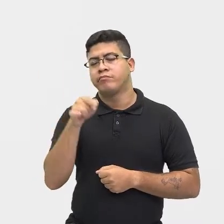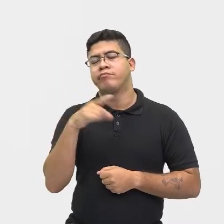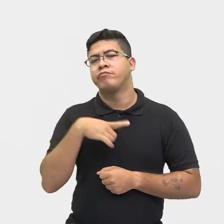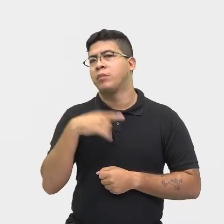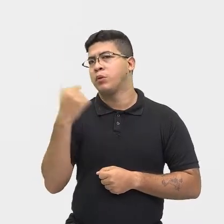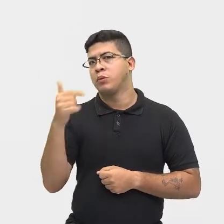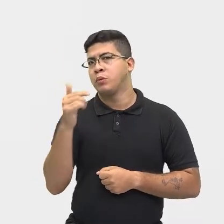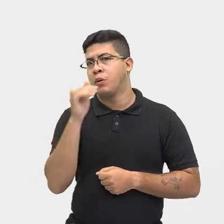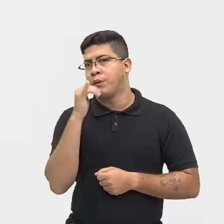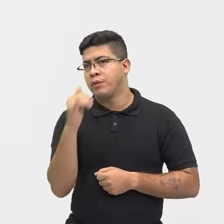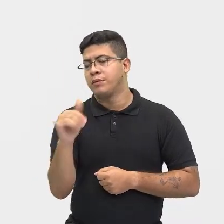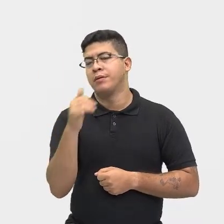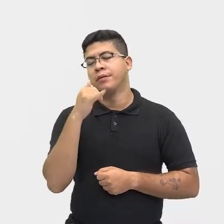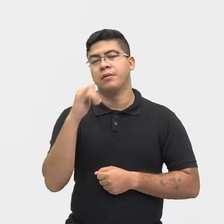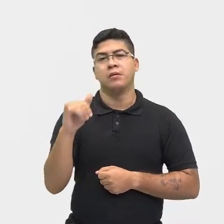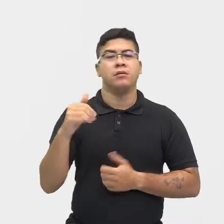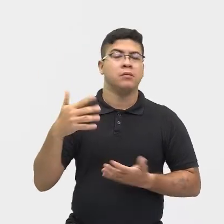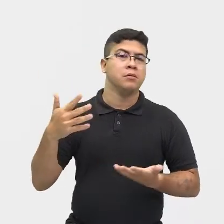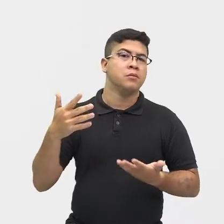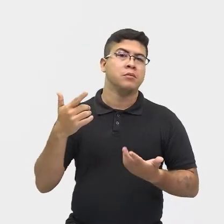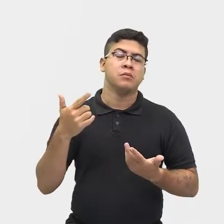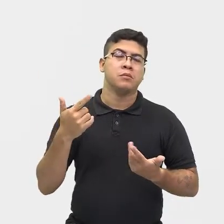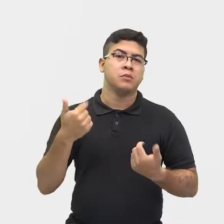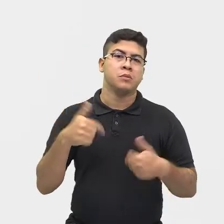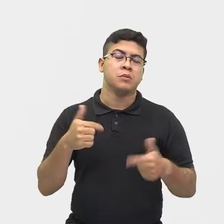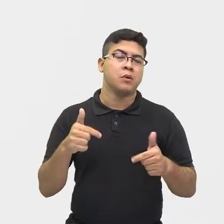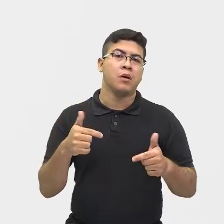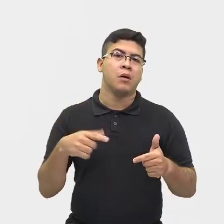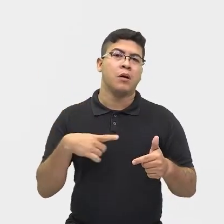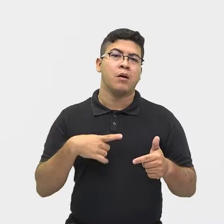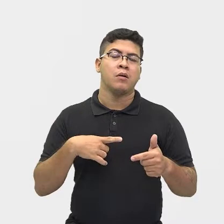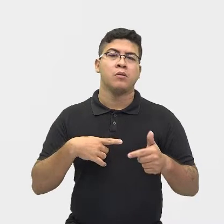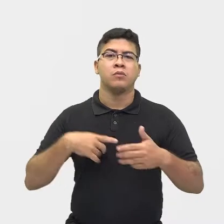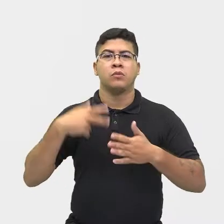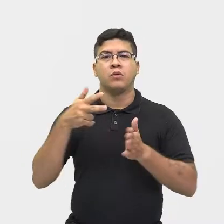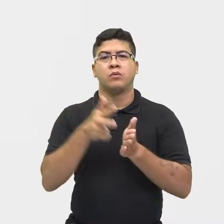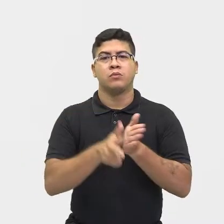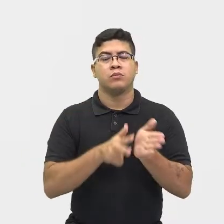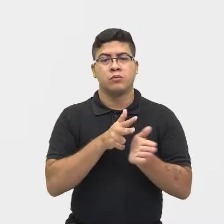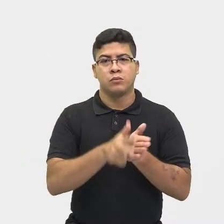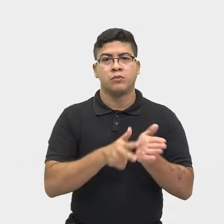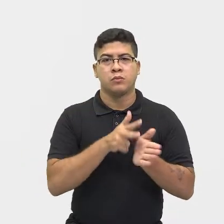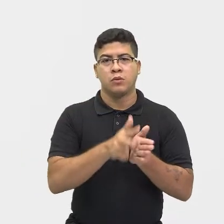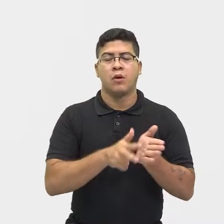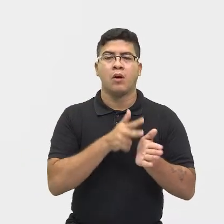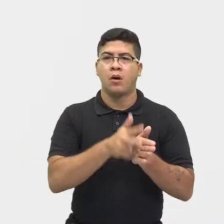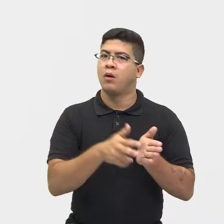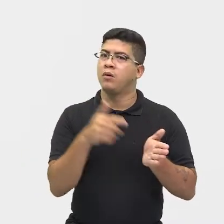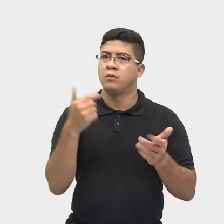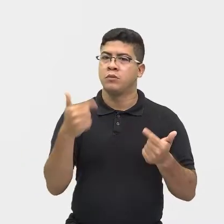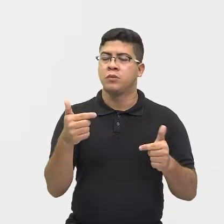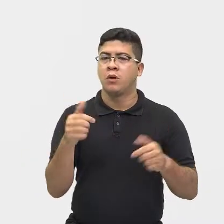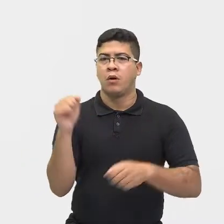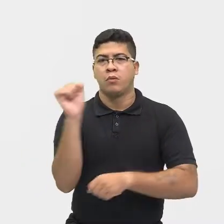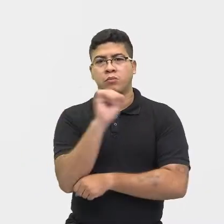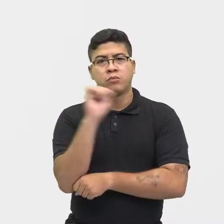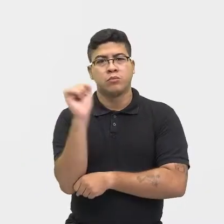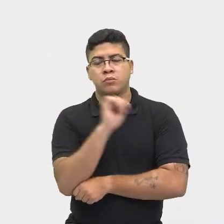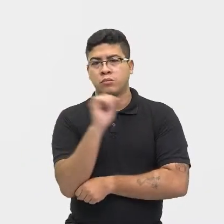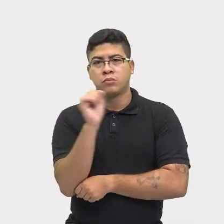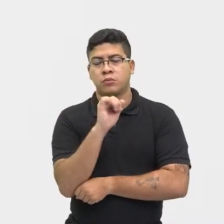a eletricidade, não existia o trem a vapor, não existia o carro, não